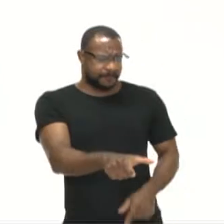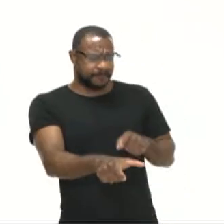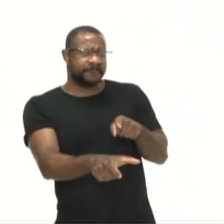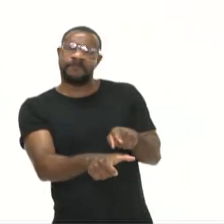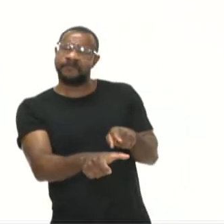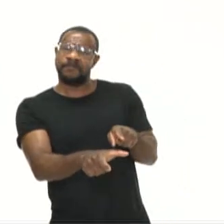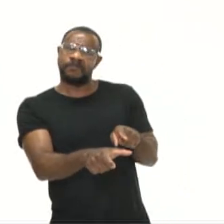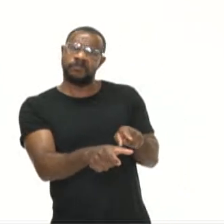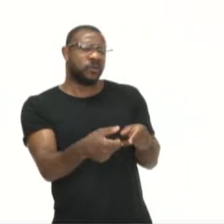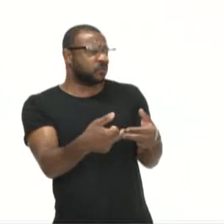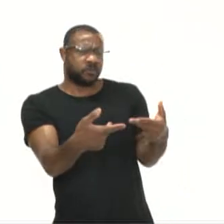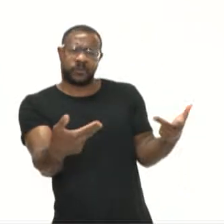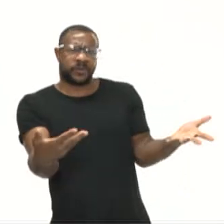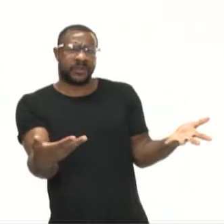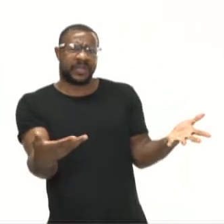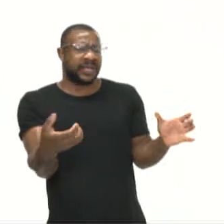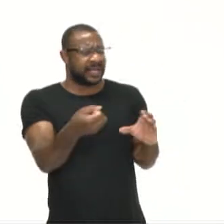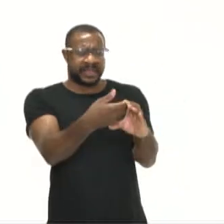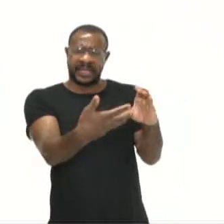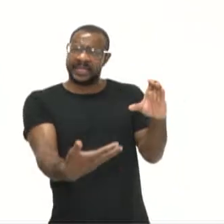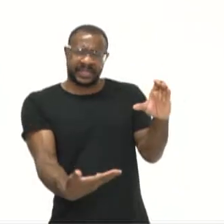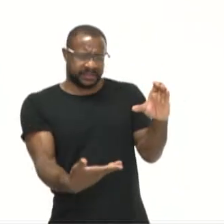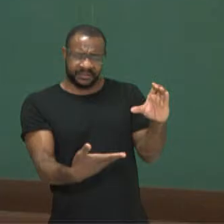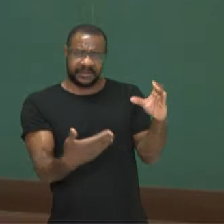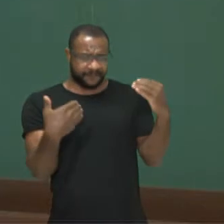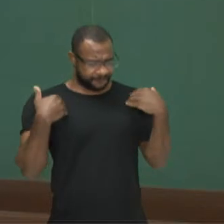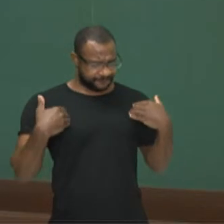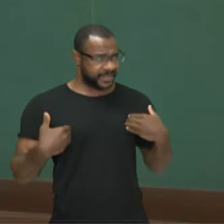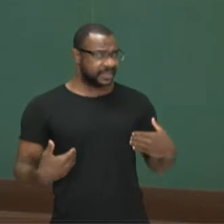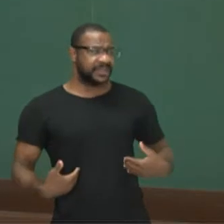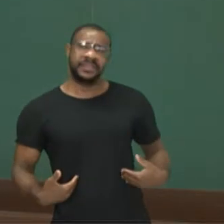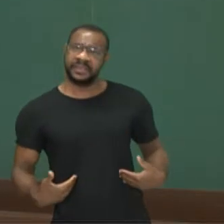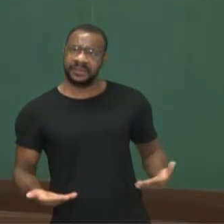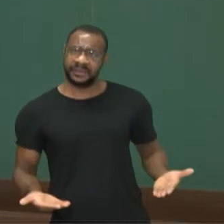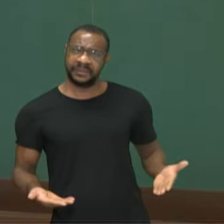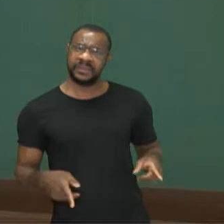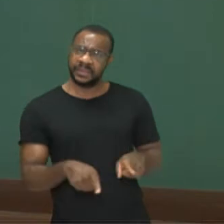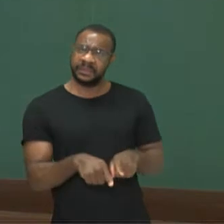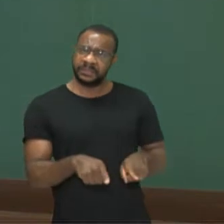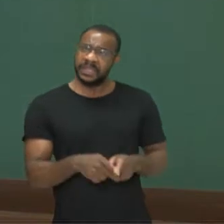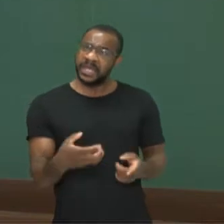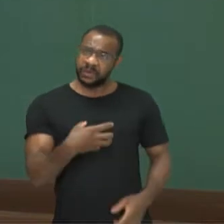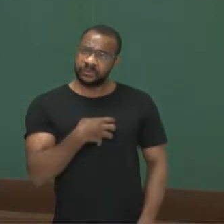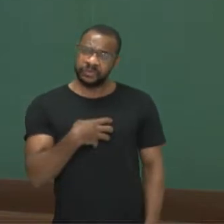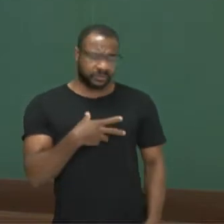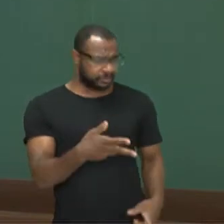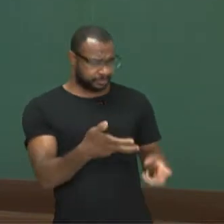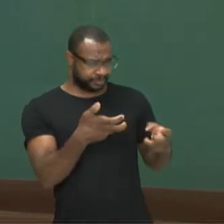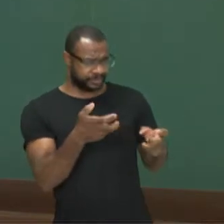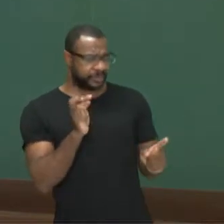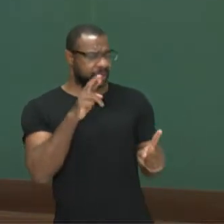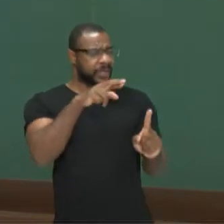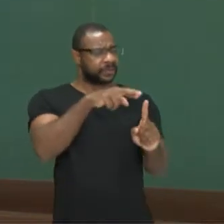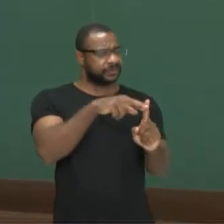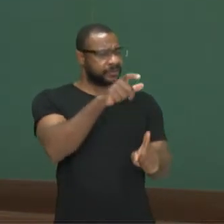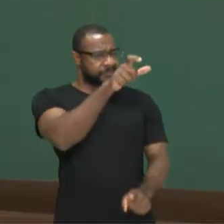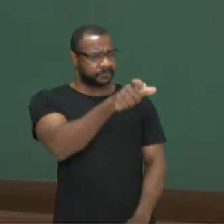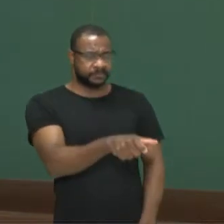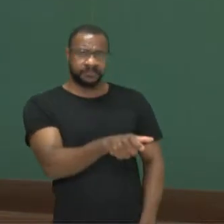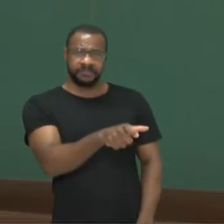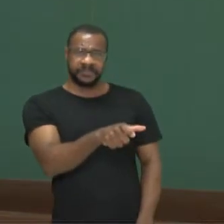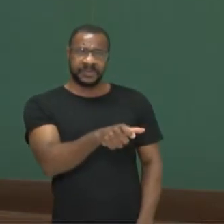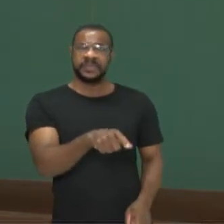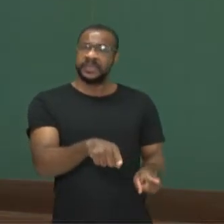ou algo. Então, características físicas também é uma maneira de diferenciação, além do nome.